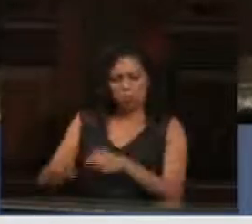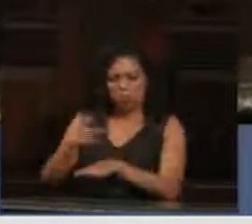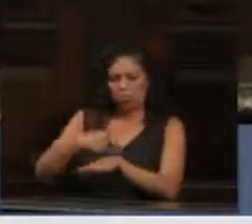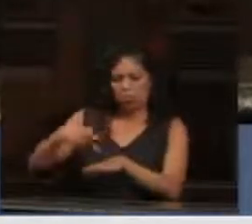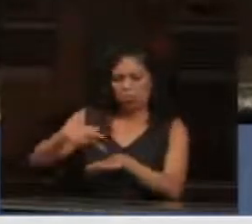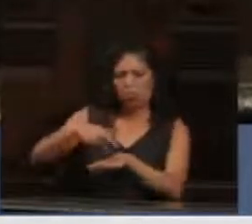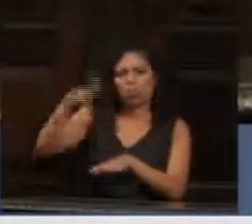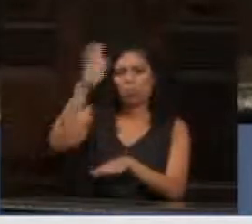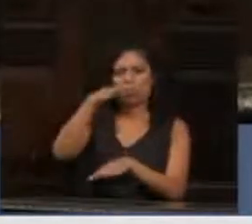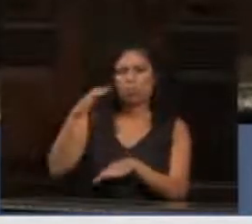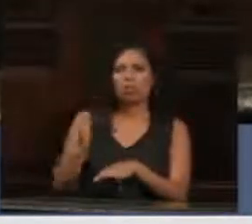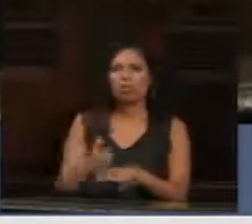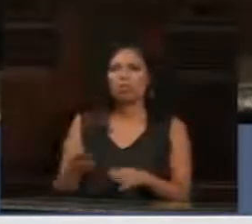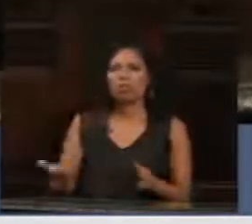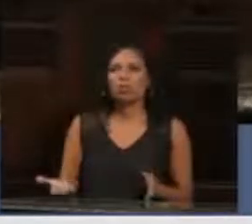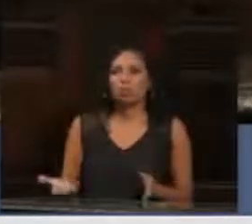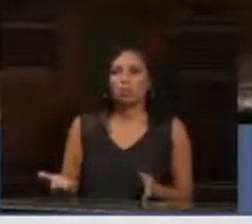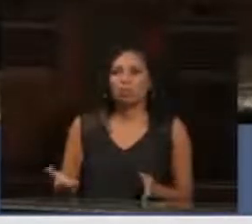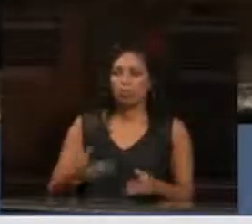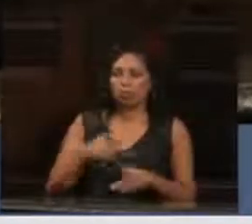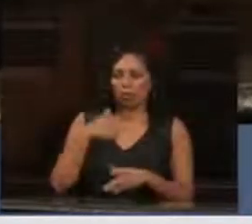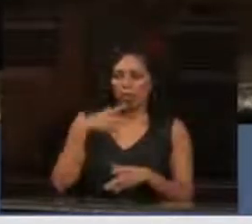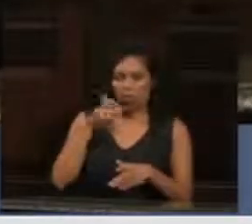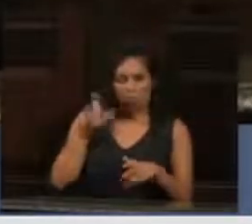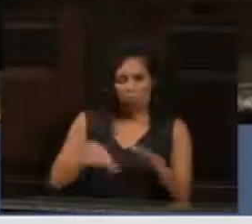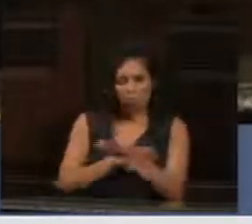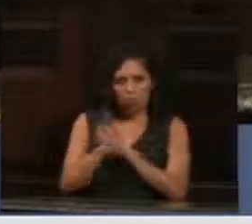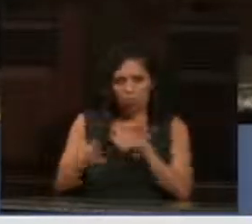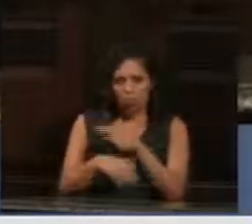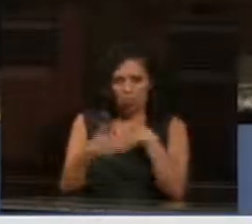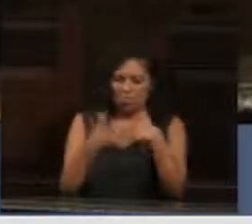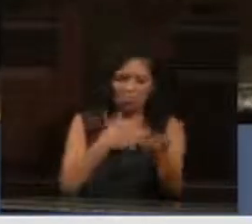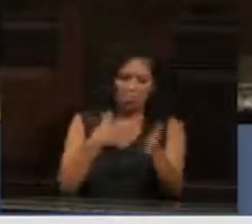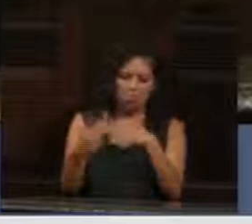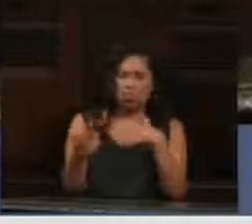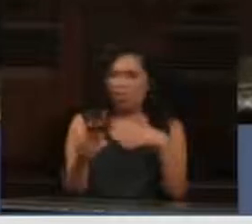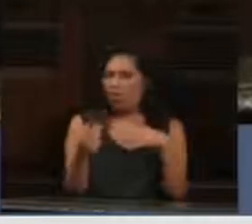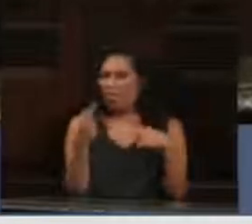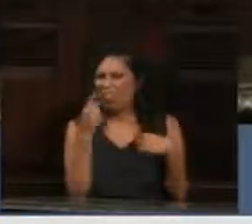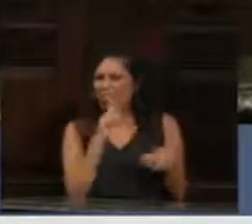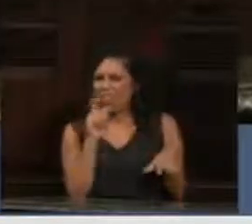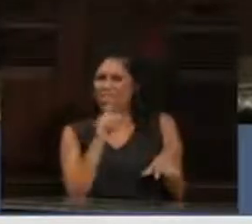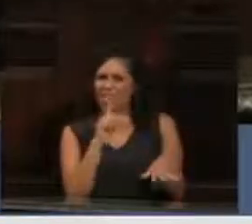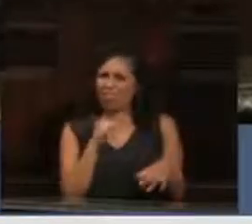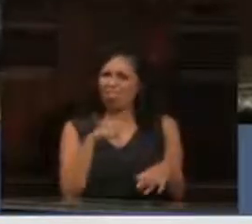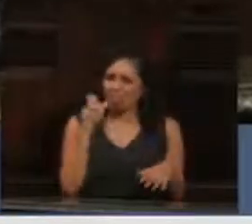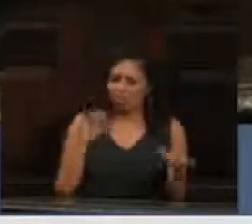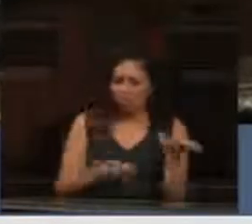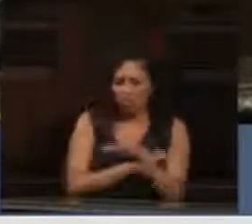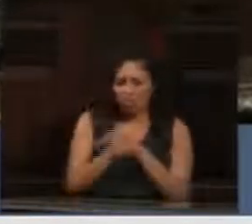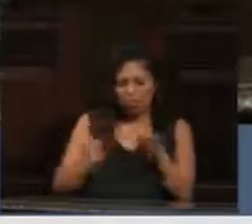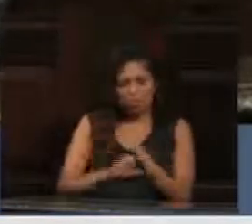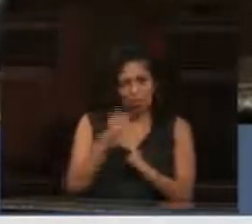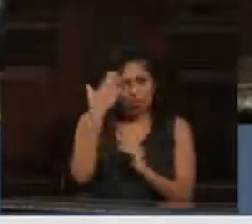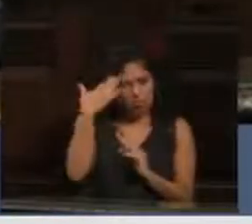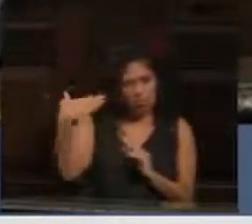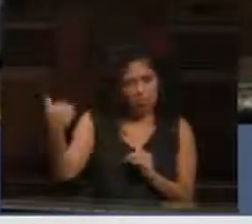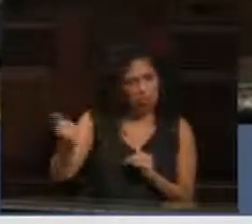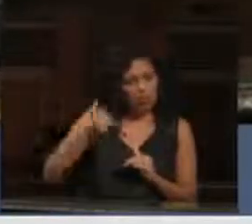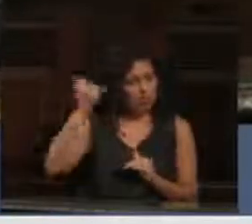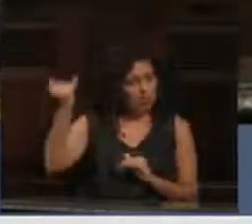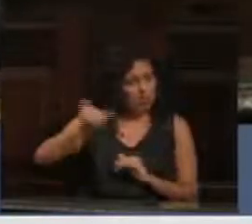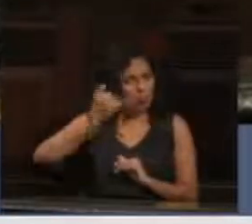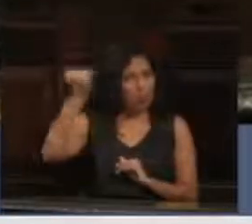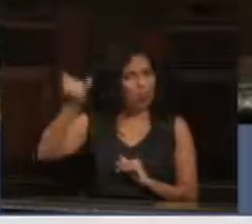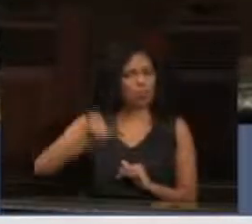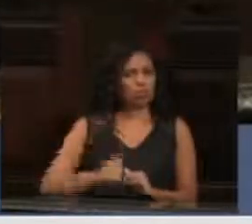qualquer, não estamos falando de uma empresa, digamos, que tem uma importância residual, ao contrário.